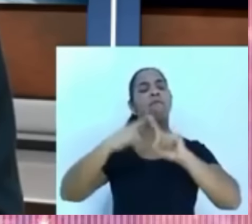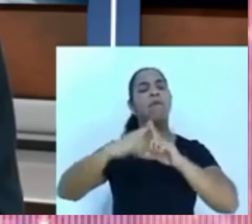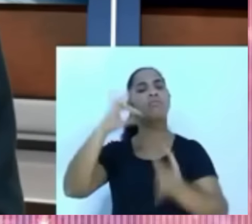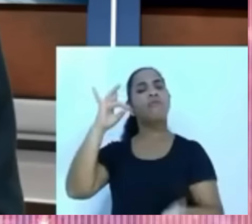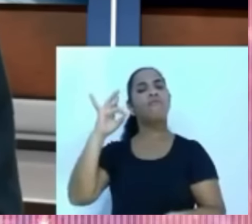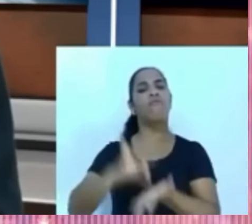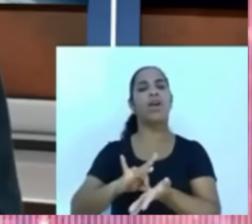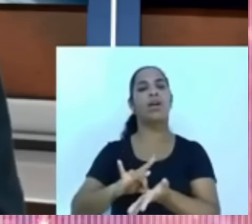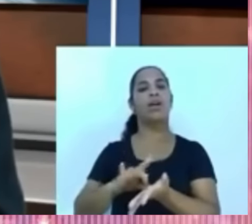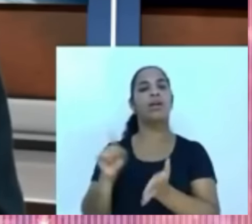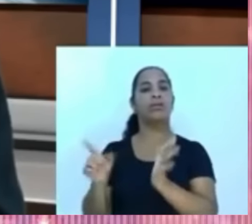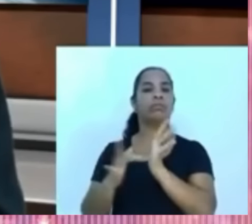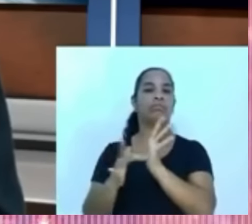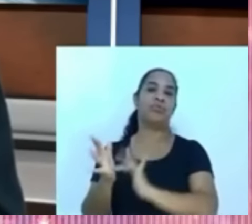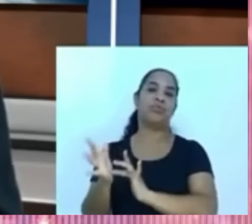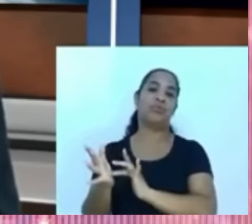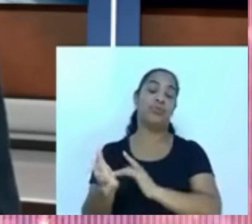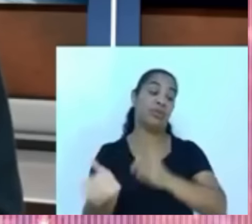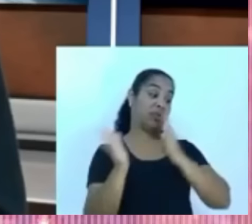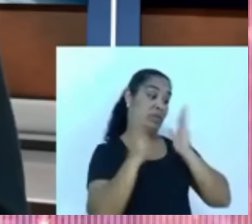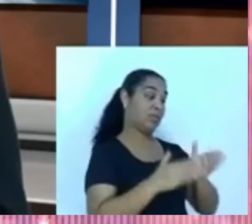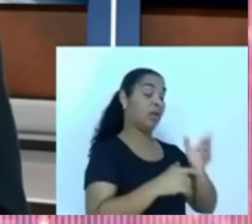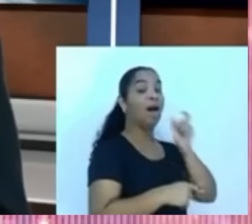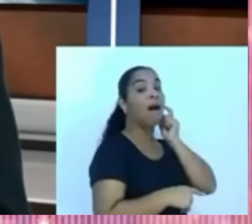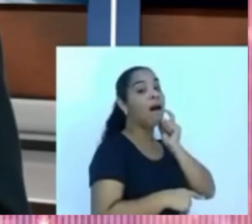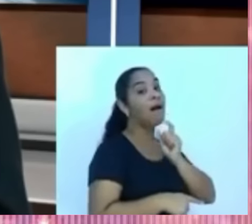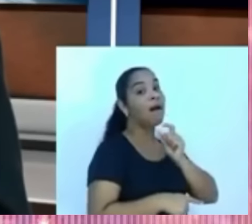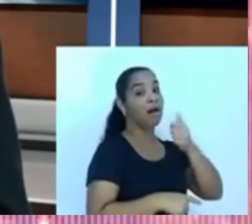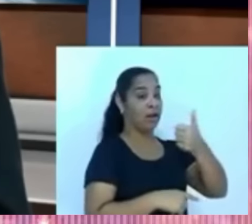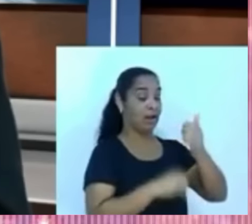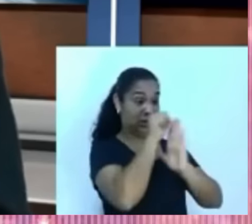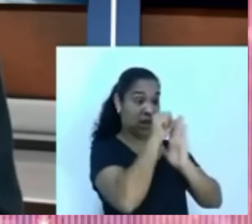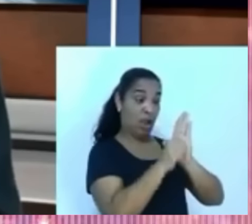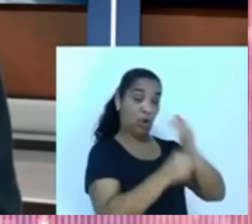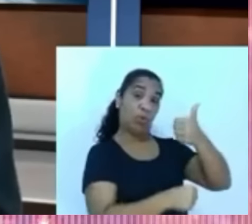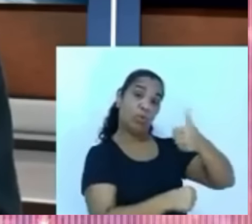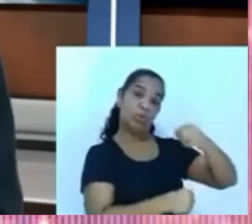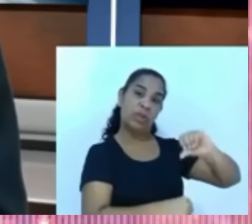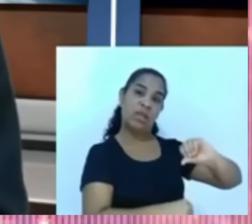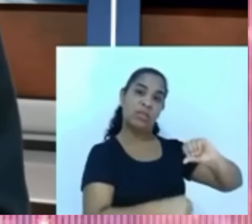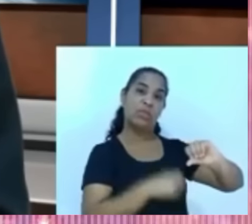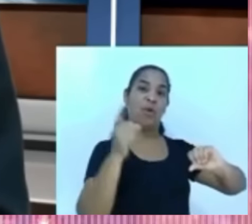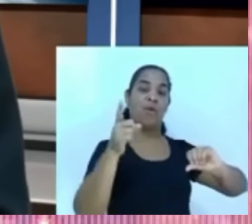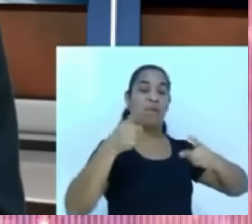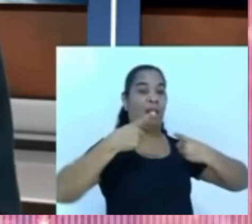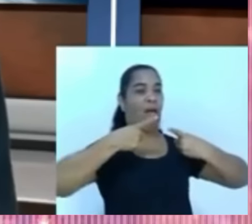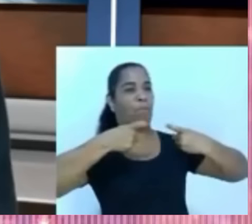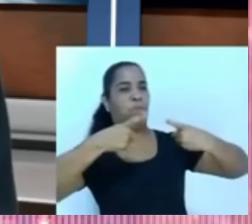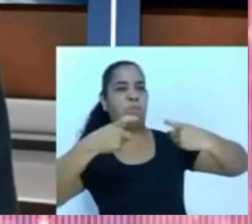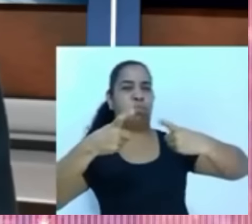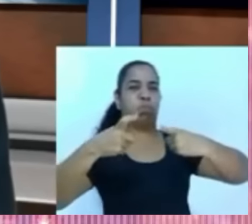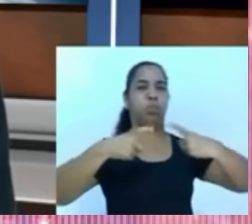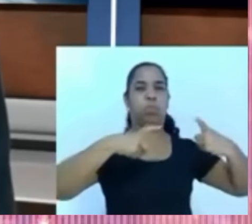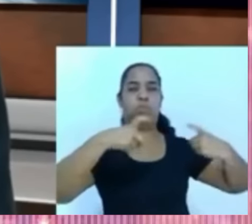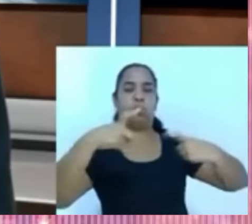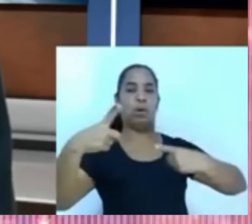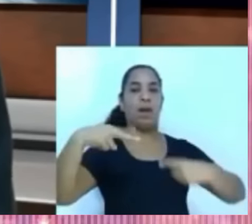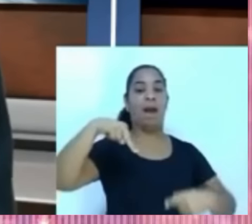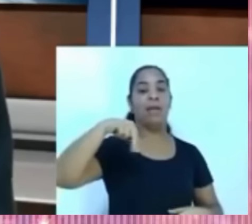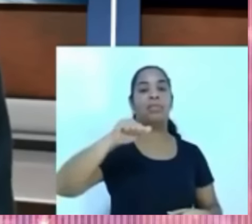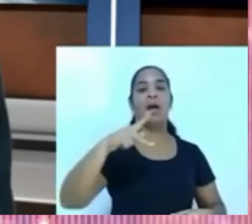Kardec no século XIX no ardor das Vitórias napoleônicas na presença das